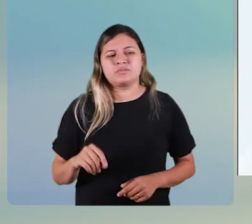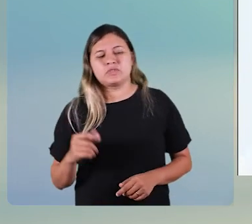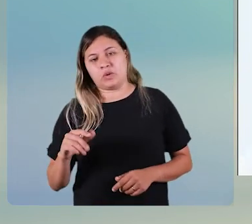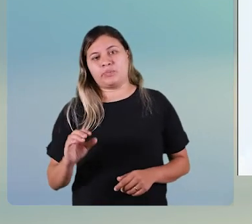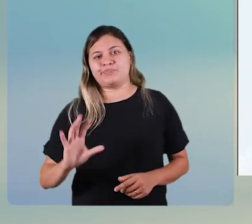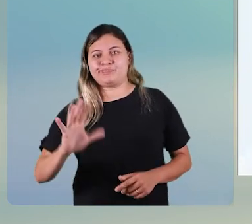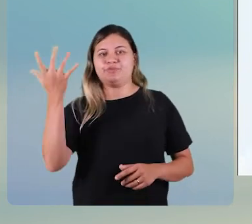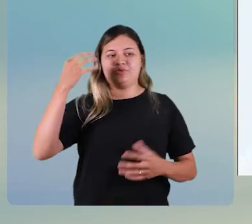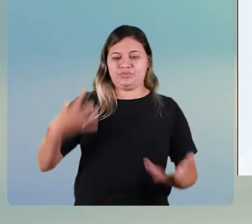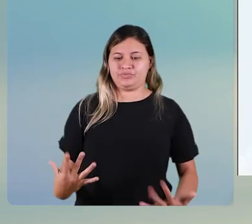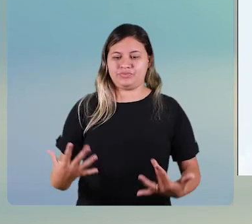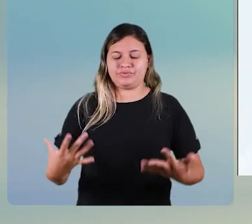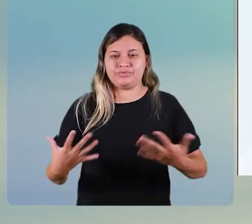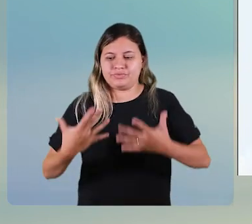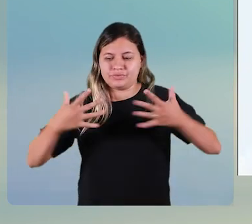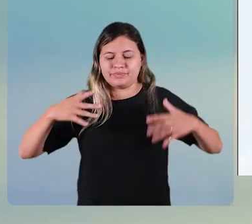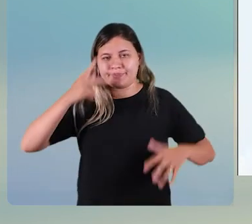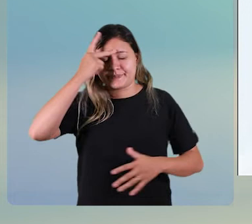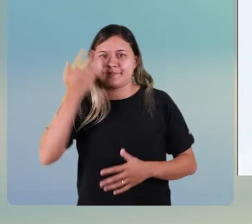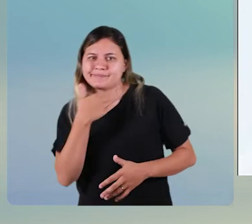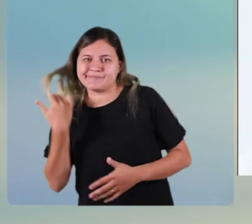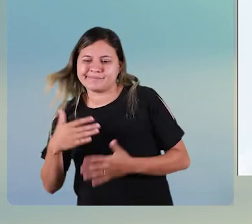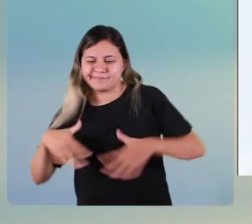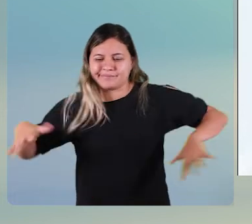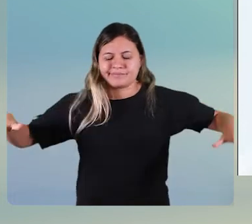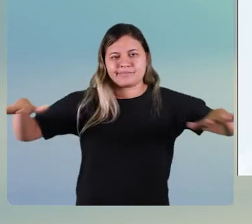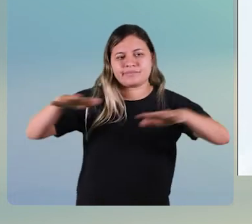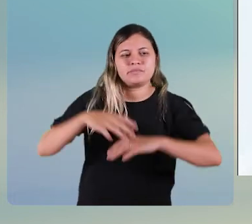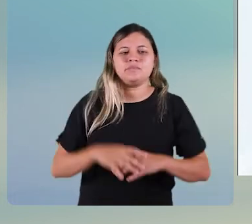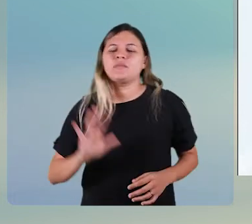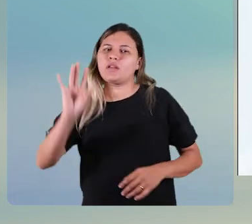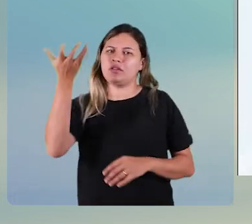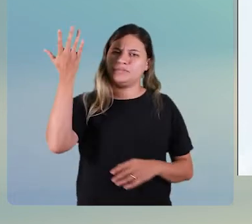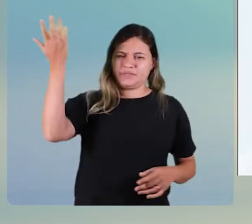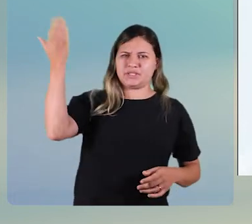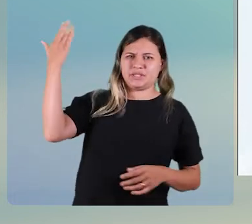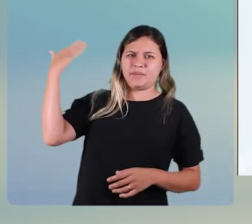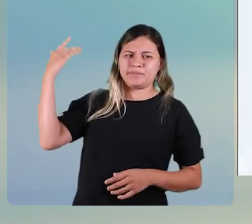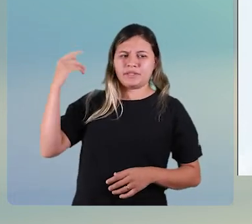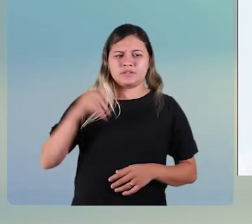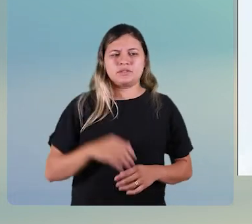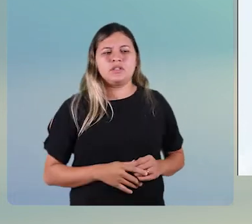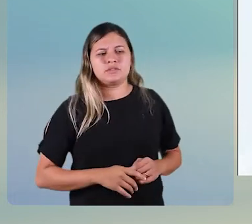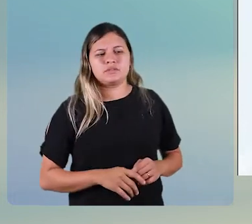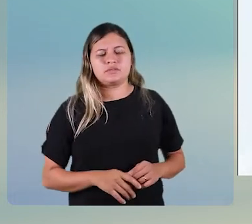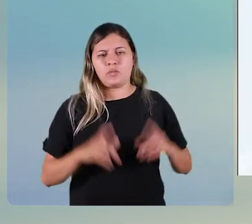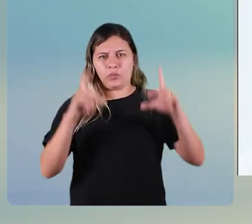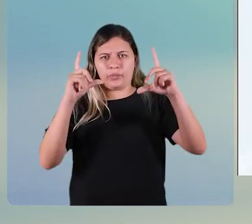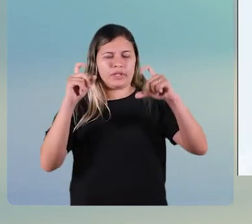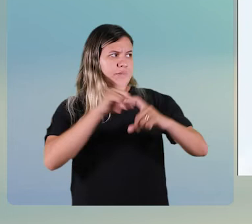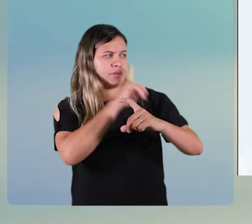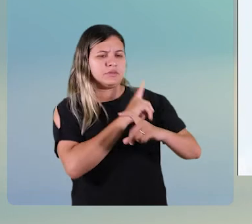acidentes nucleares que podem acontecer, realmente pode acontecer, tá? Como já aconteceram. Por exemplo, aí eu mostro para vocês